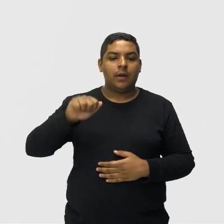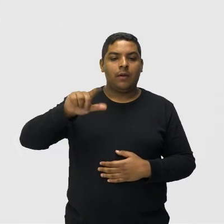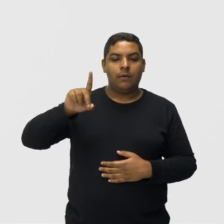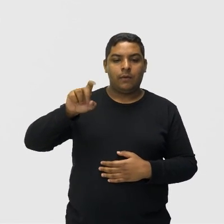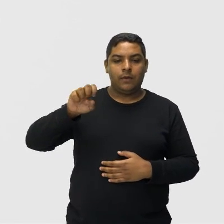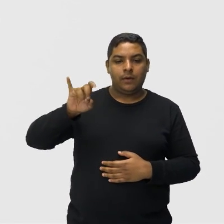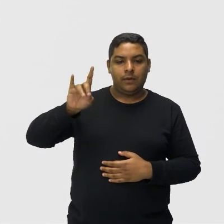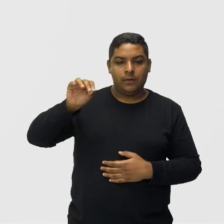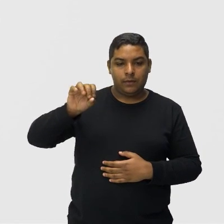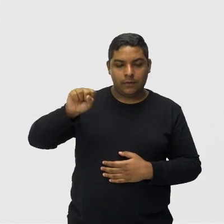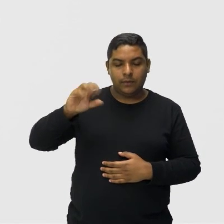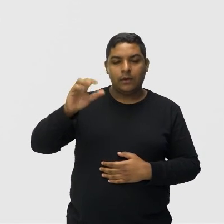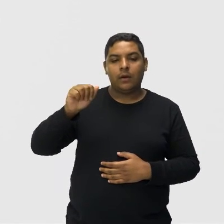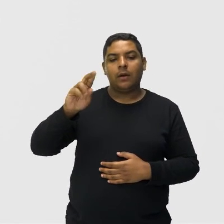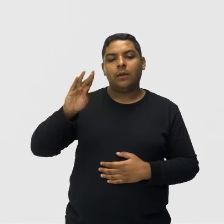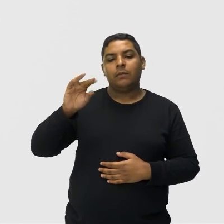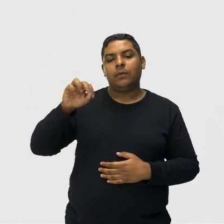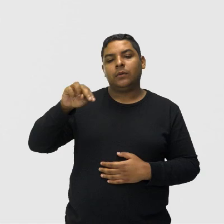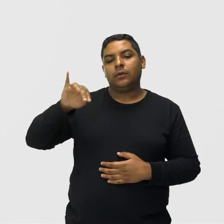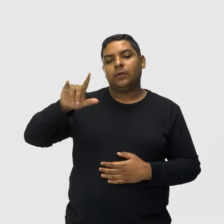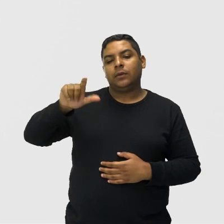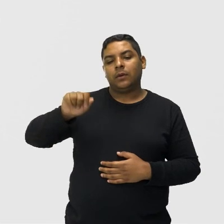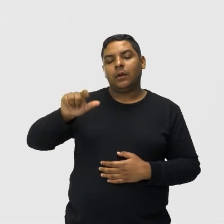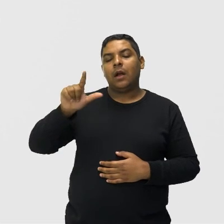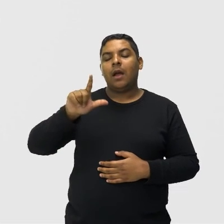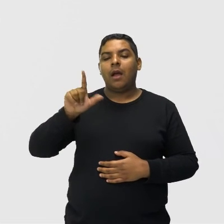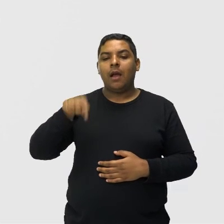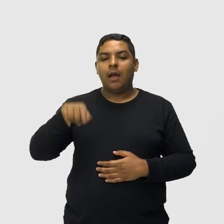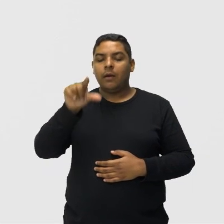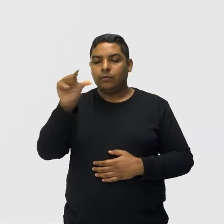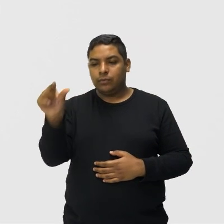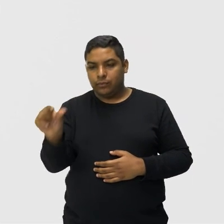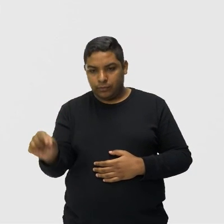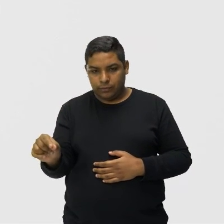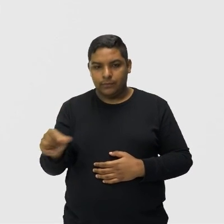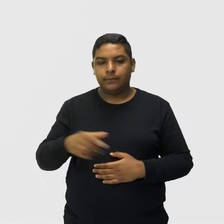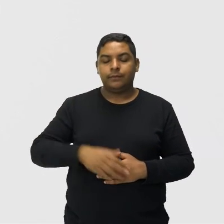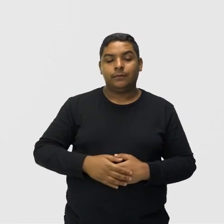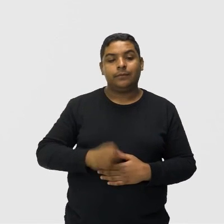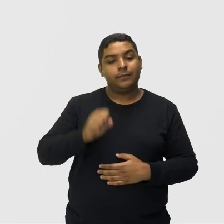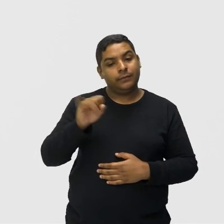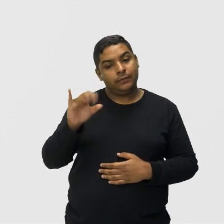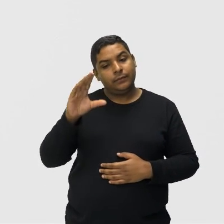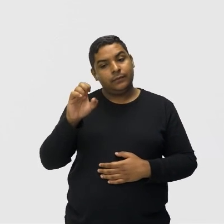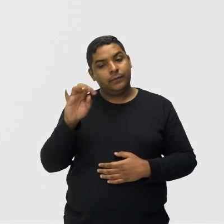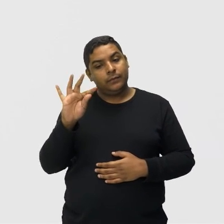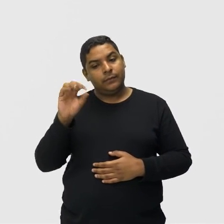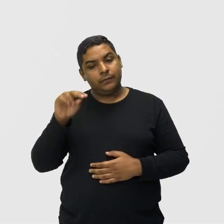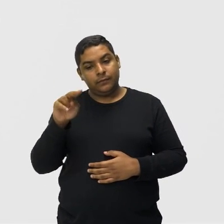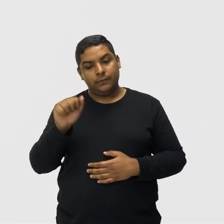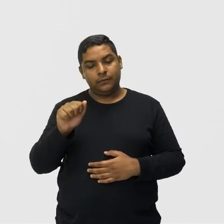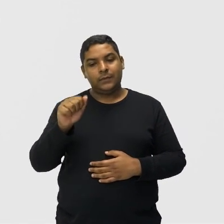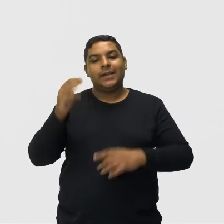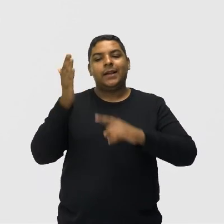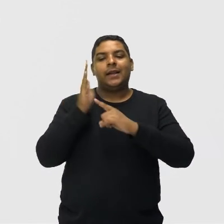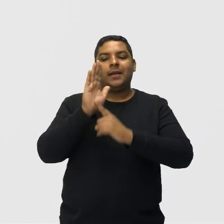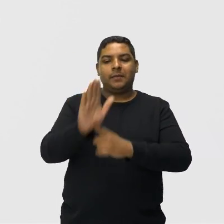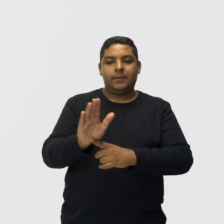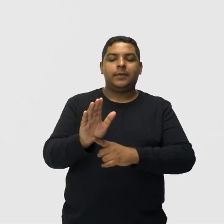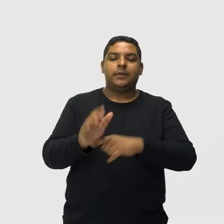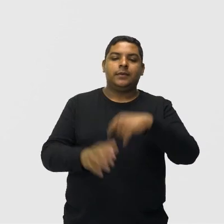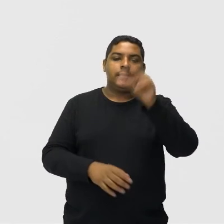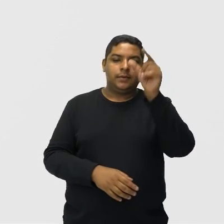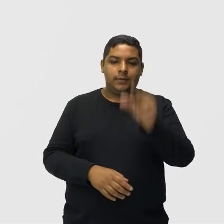a carbonila fica na ponta da cadeia, na extremidade. Já para as cetonas, ela aparece no meio da cadeia,